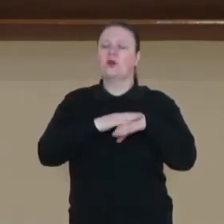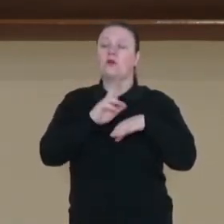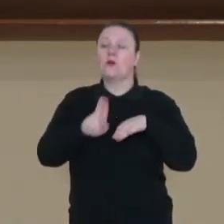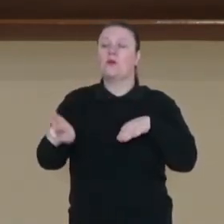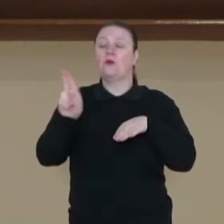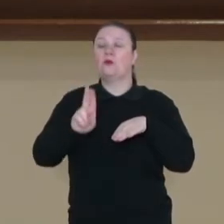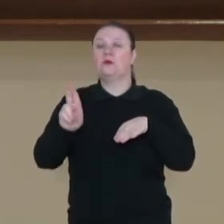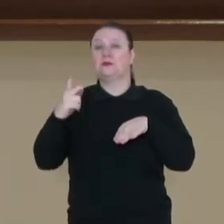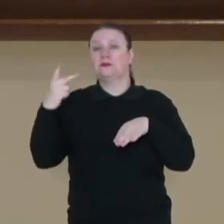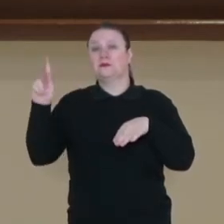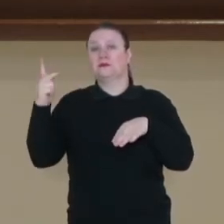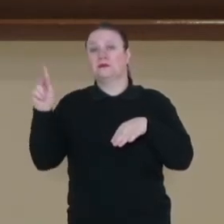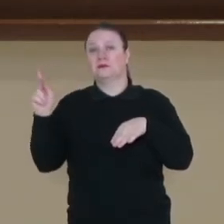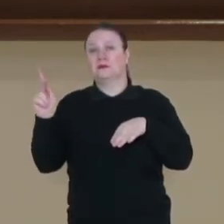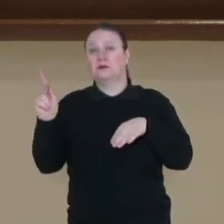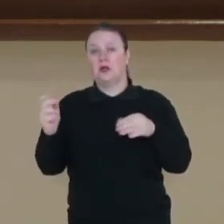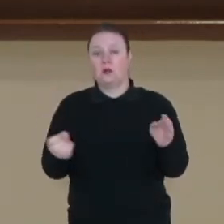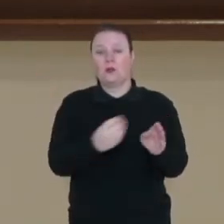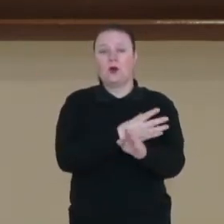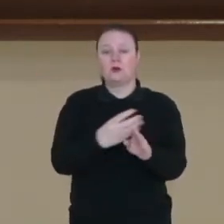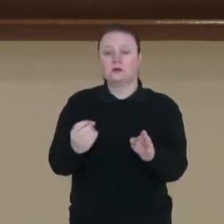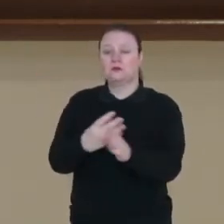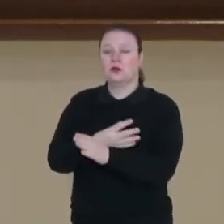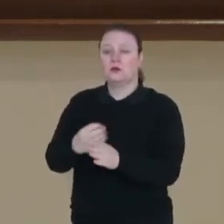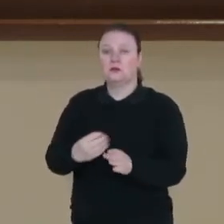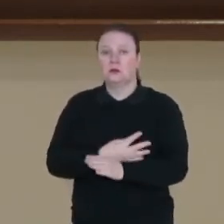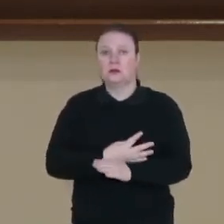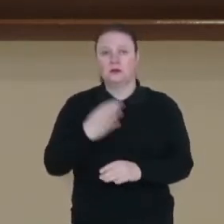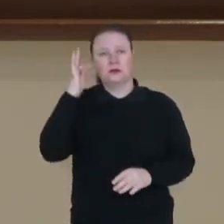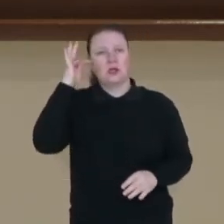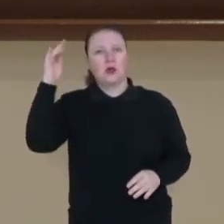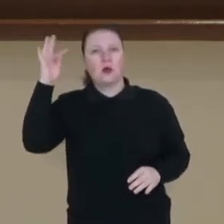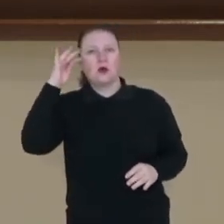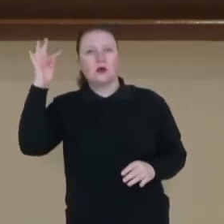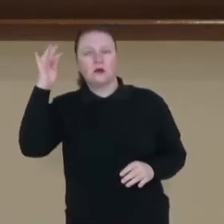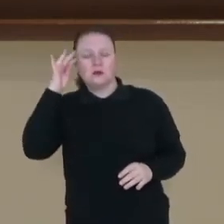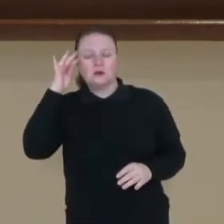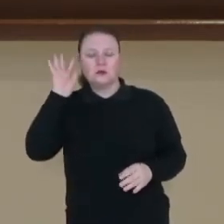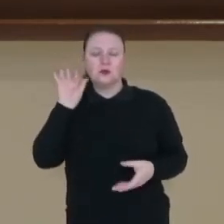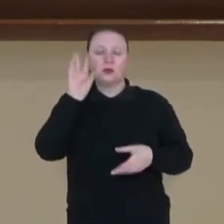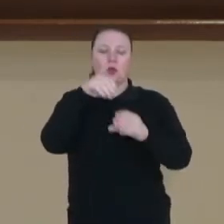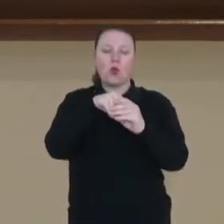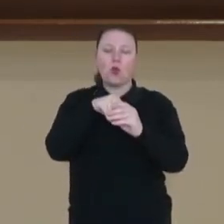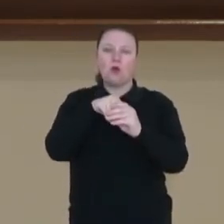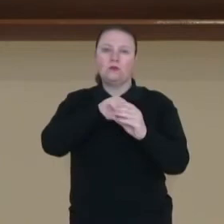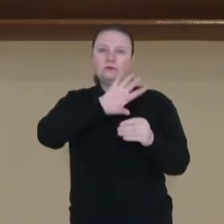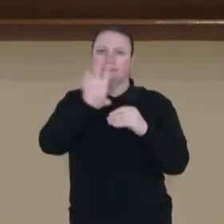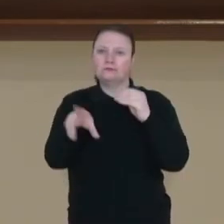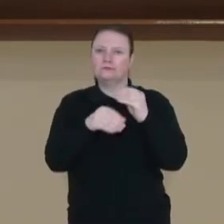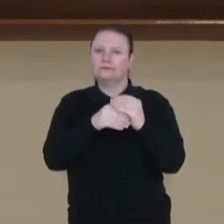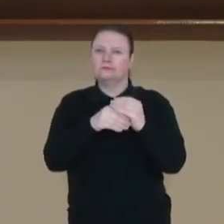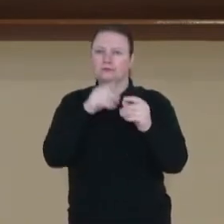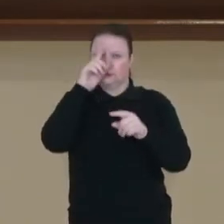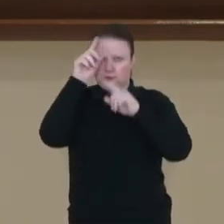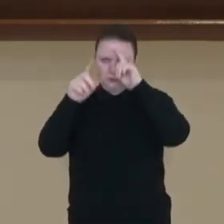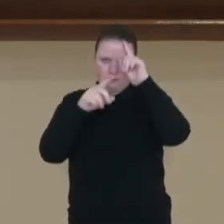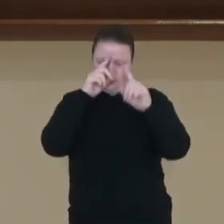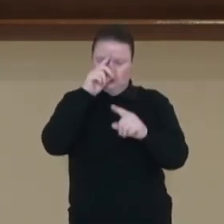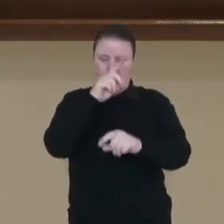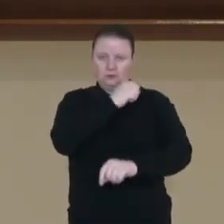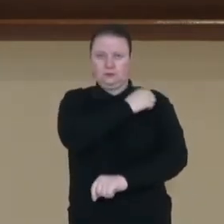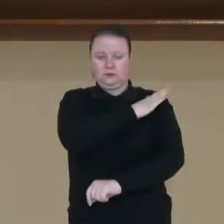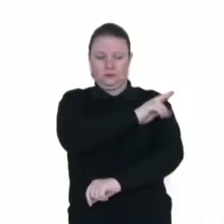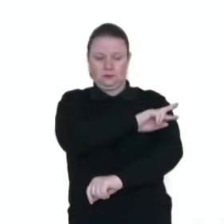desenvolvendo novas teorias que vão estar, né, dentro dessas ideias racistas.